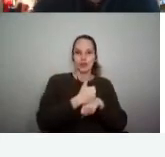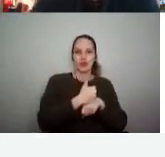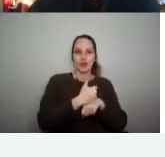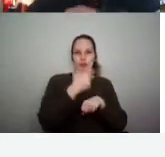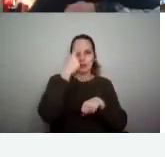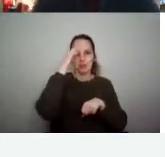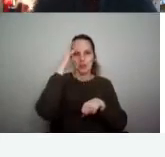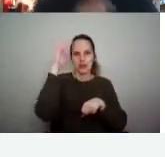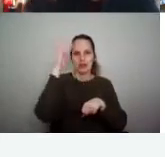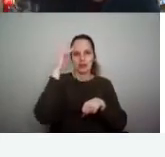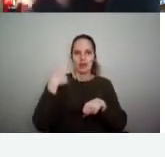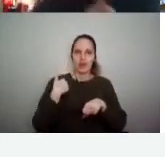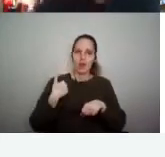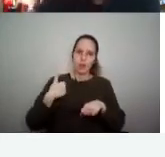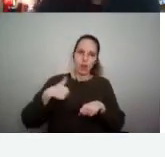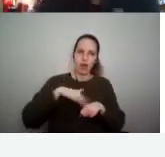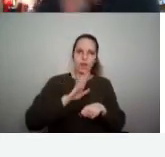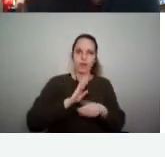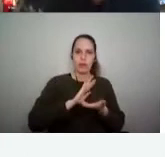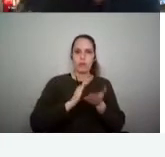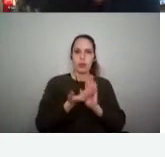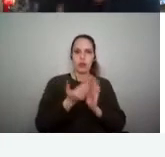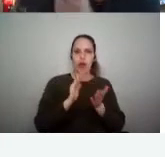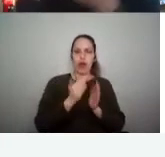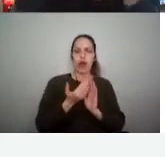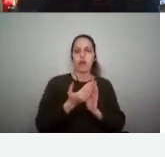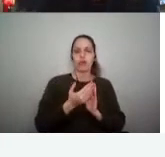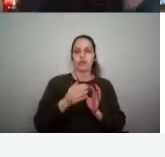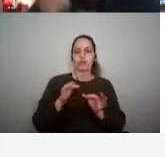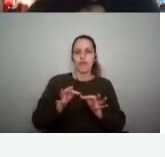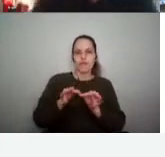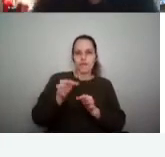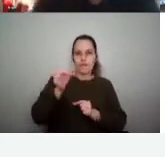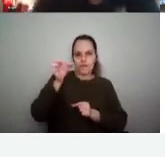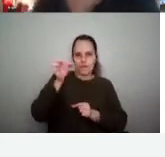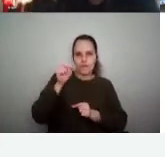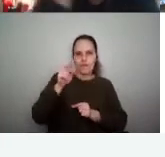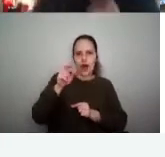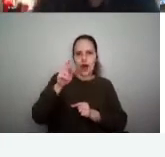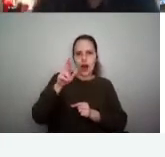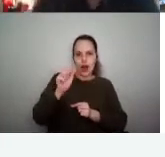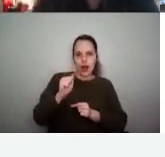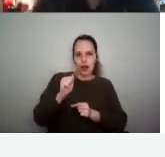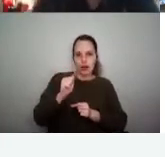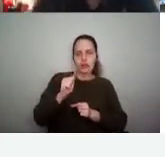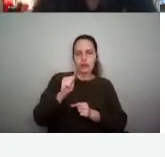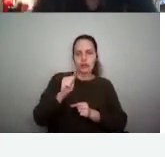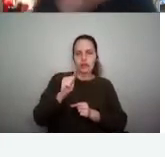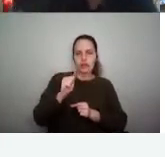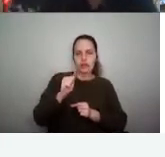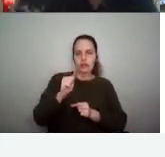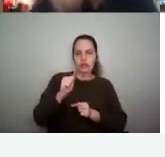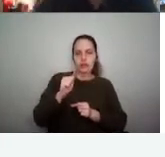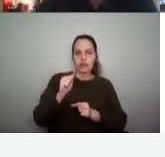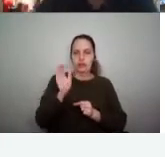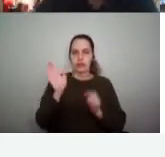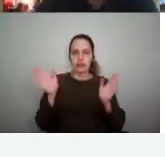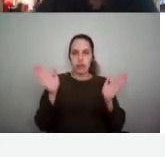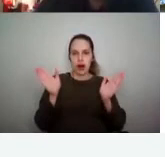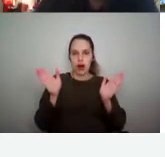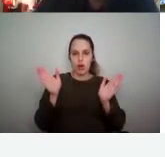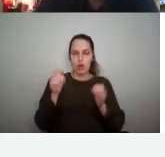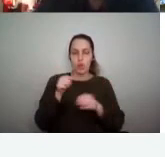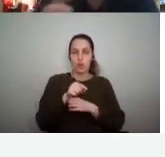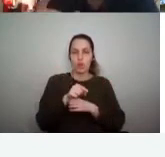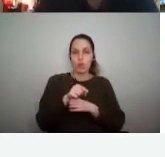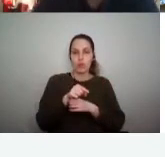um marote, um boneco de vara nas mãos e a cabeça a gente faz com a outra mão. Esses bonecos clássicos que se